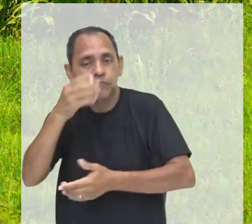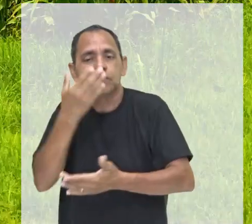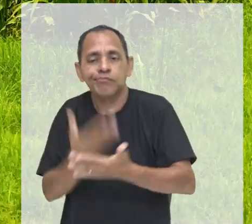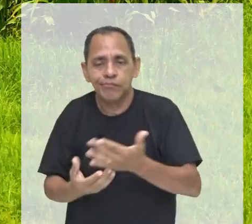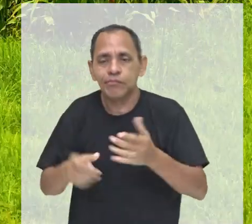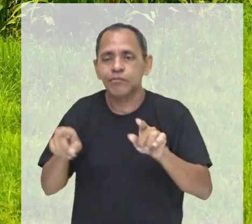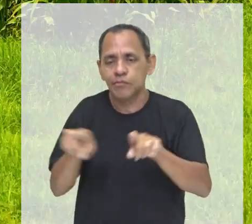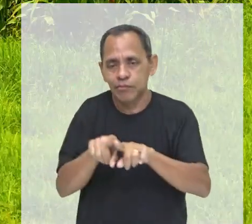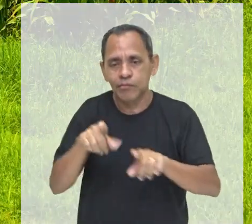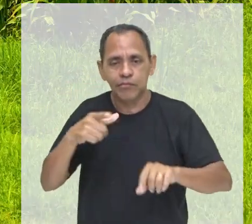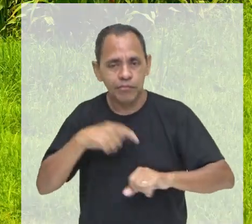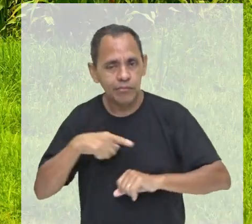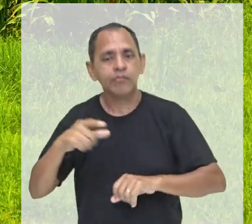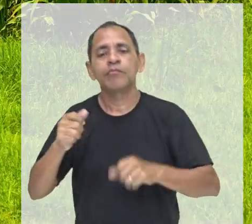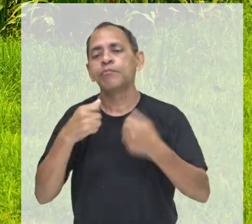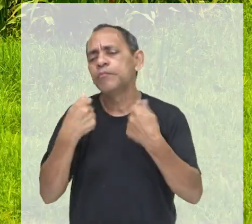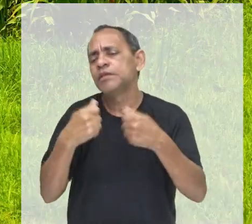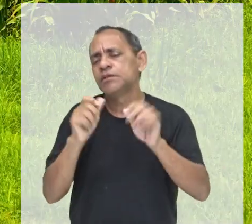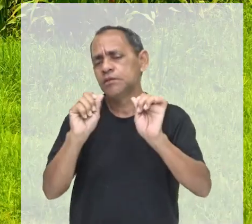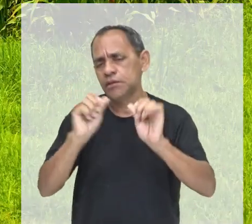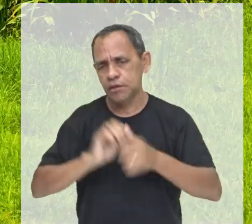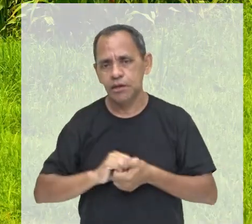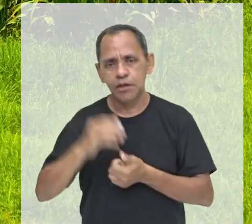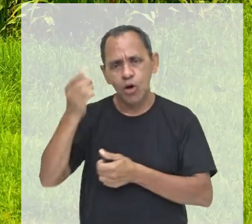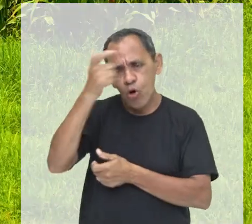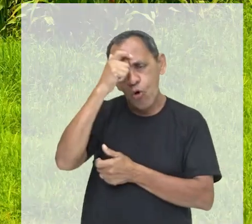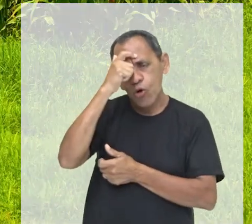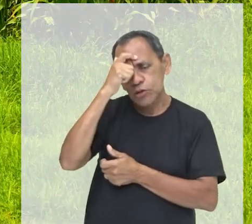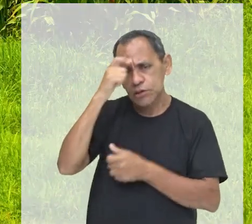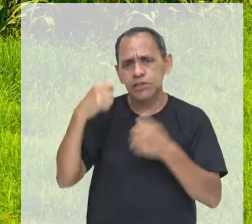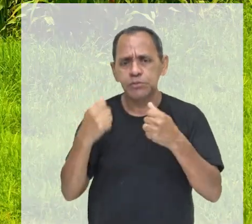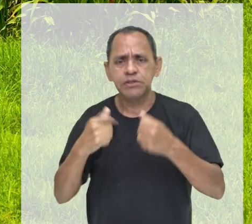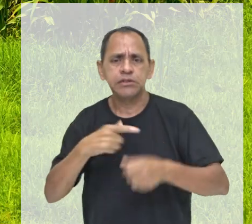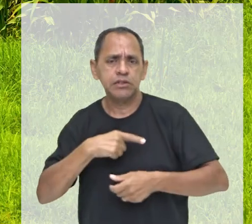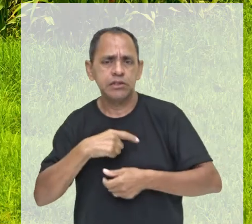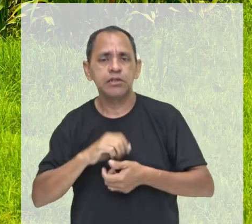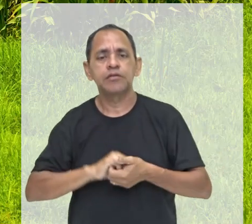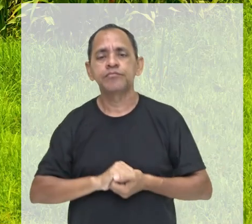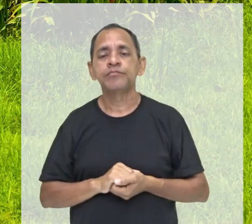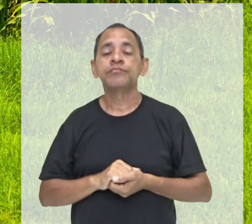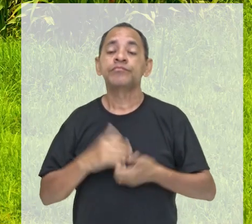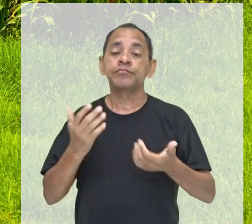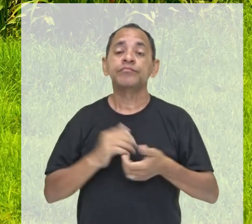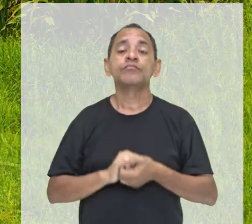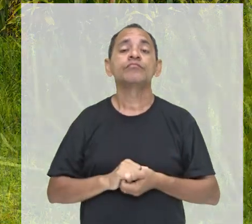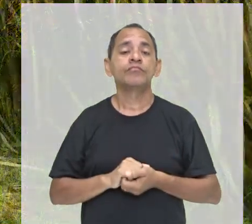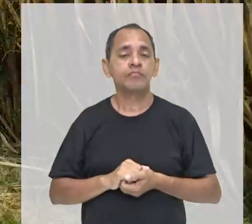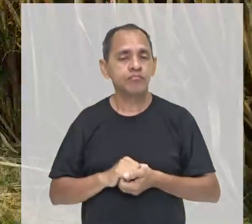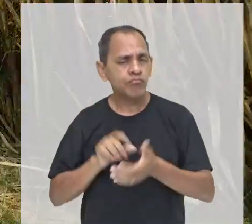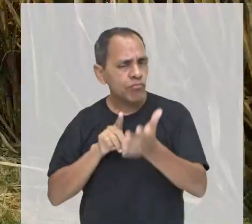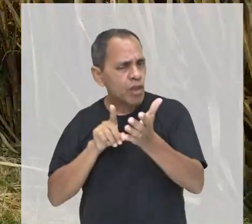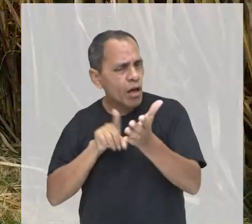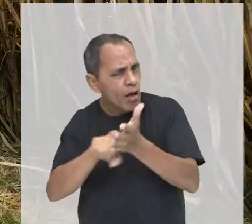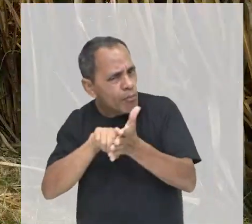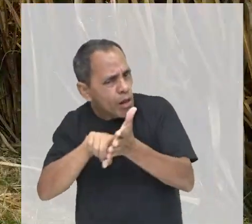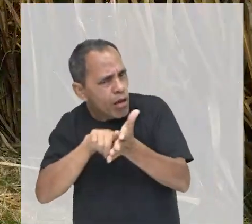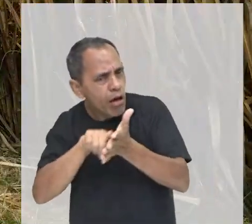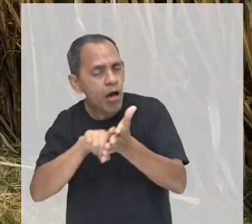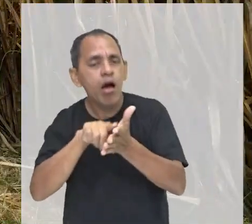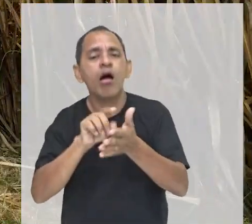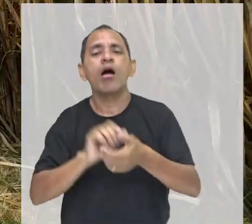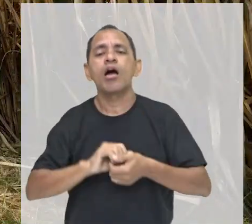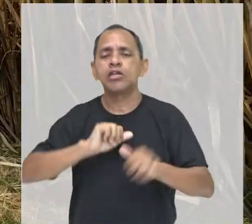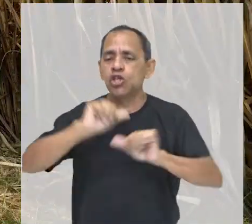que ter consciência em relação a isso. Portanto, gente, a gente vai explorar aí essas mudanças em ambos